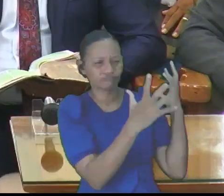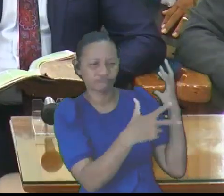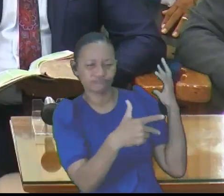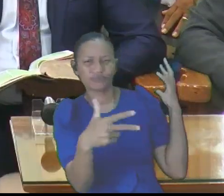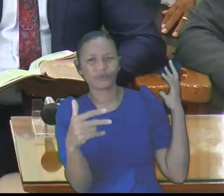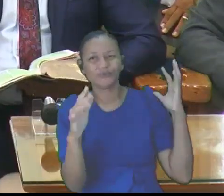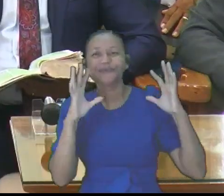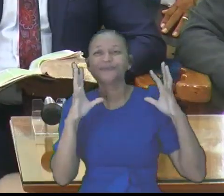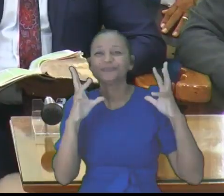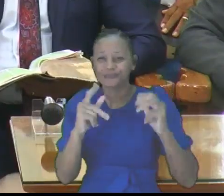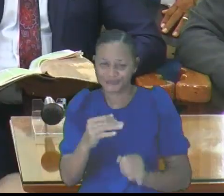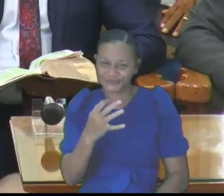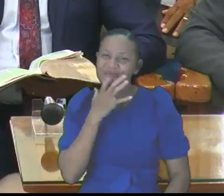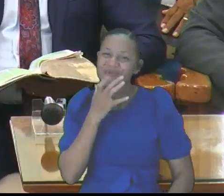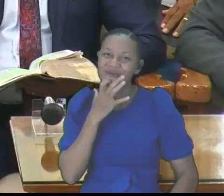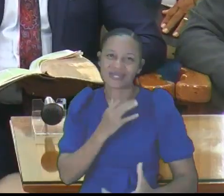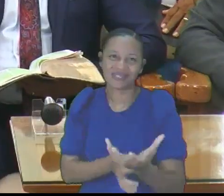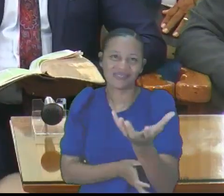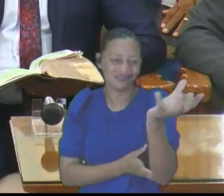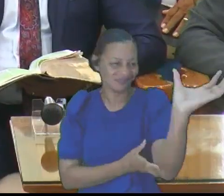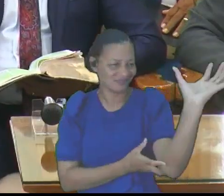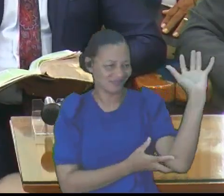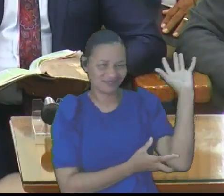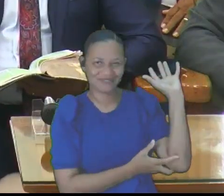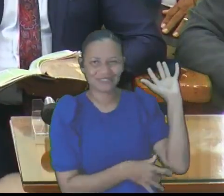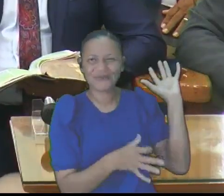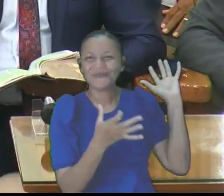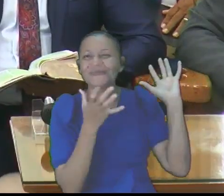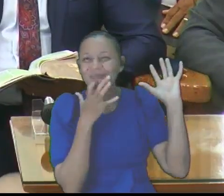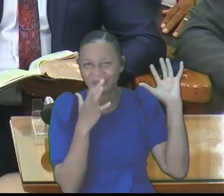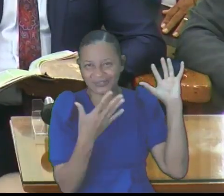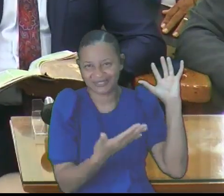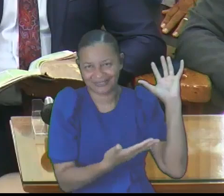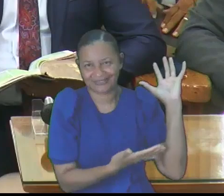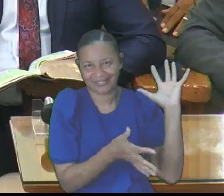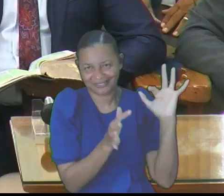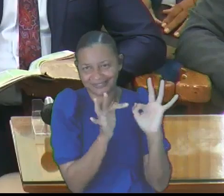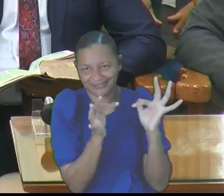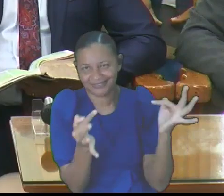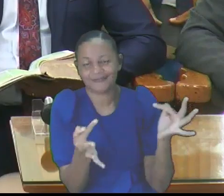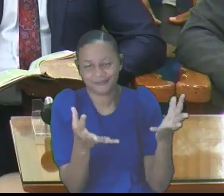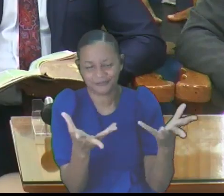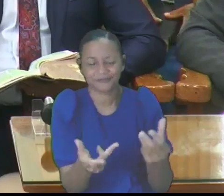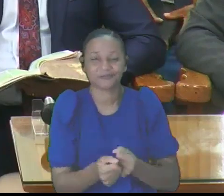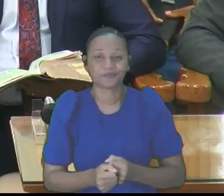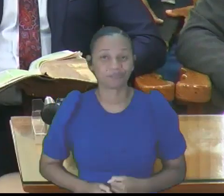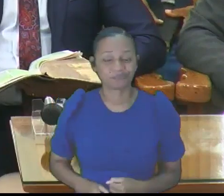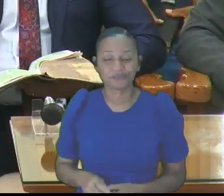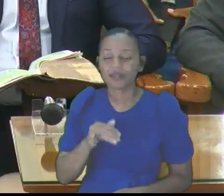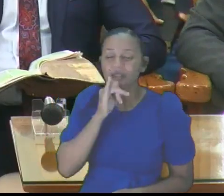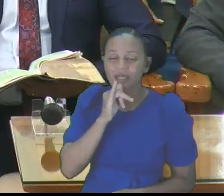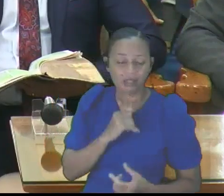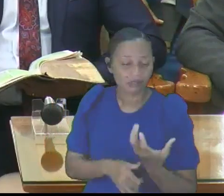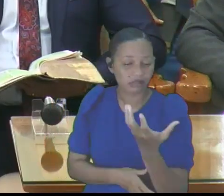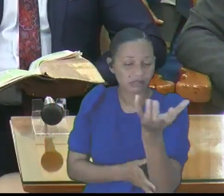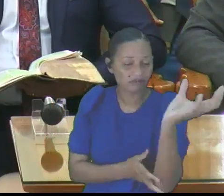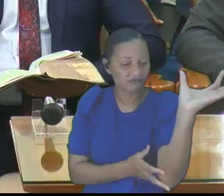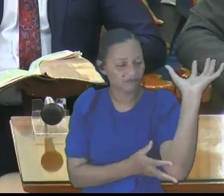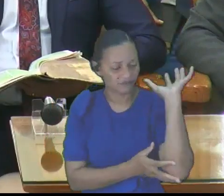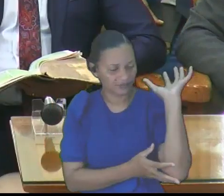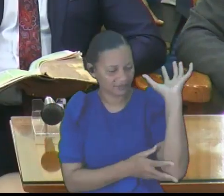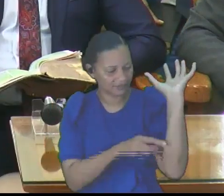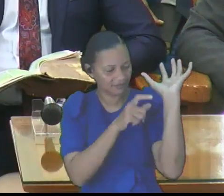Todo mundo conhece uma árvore. Eu seria simplório perguntar se vocês conhecem uma árvore. A vida da árvore está na